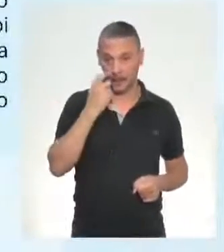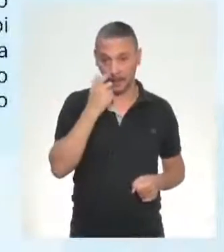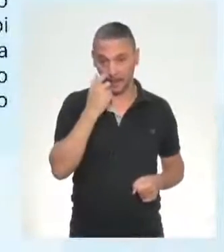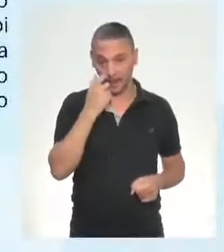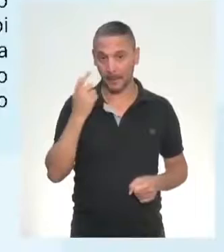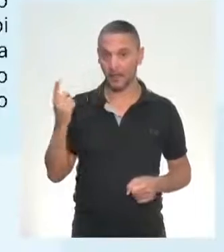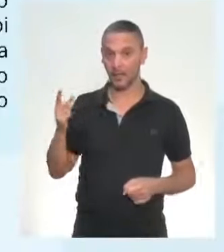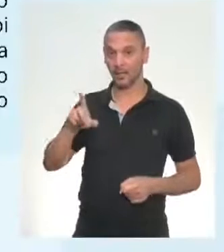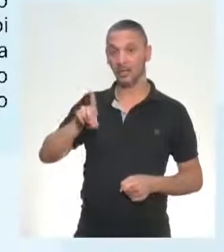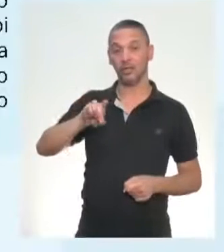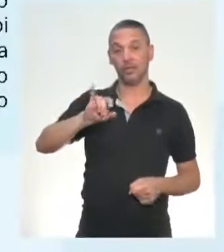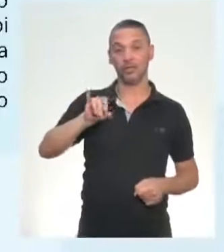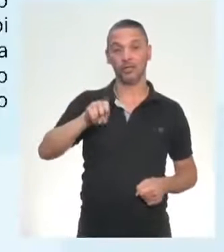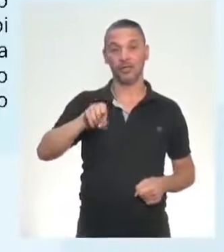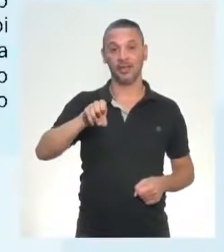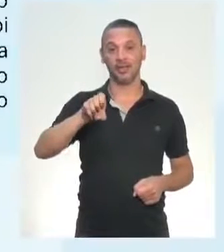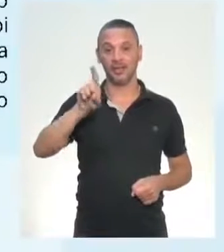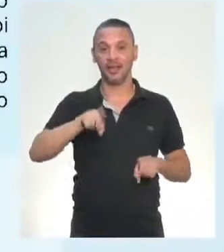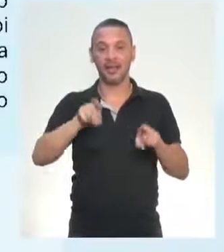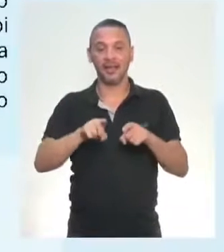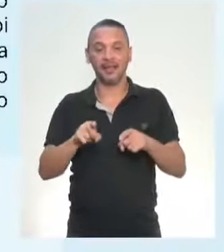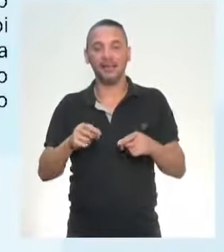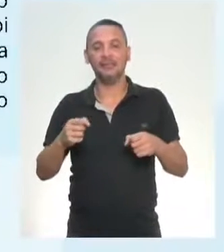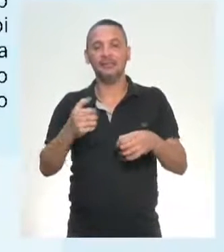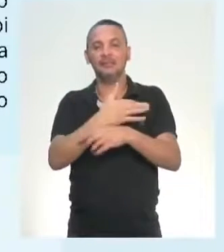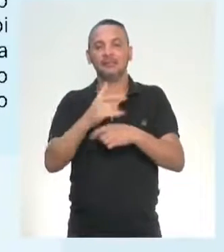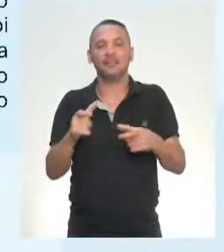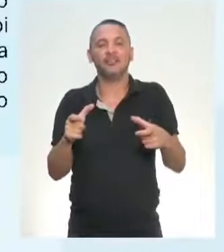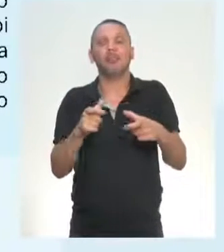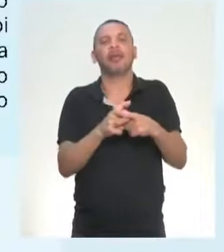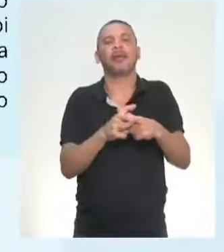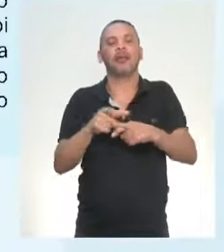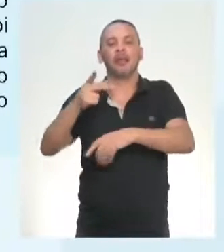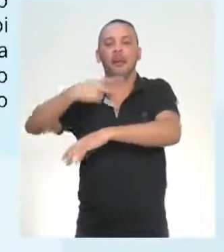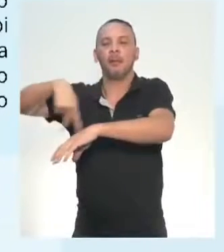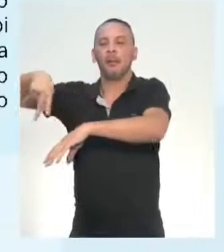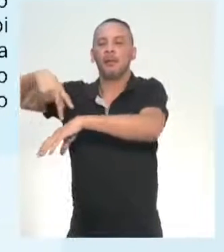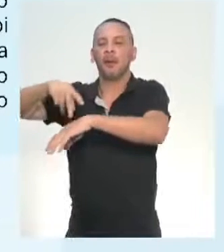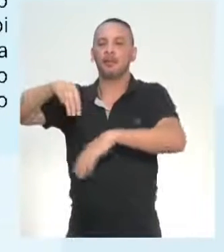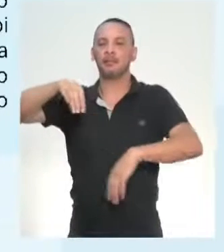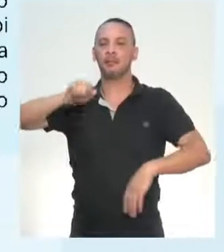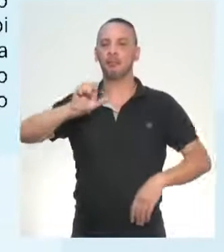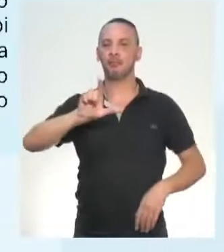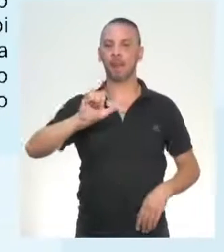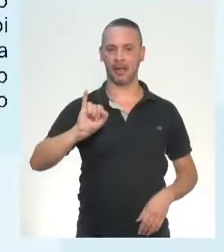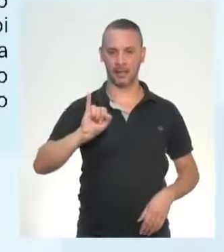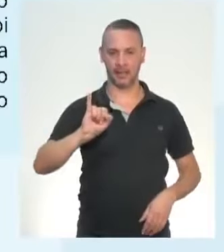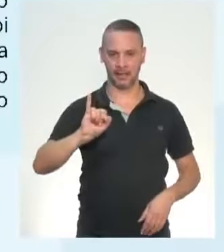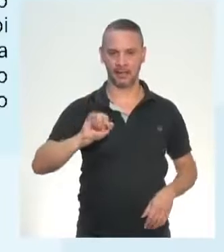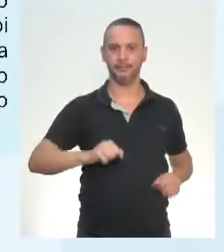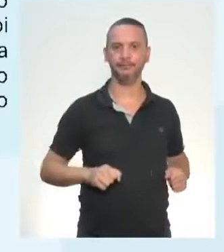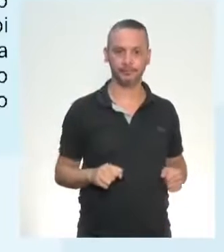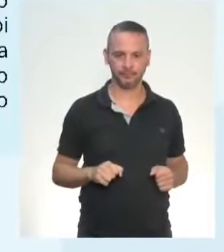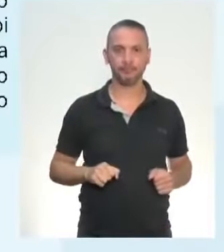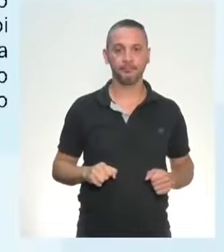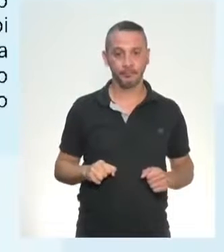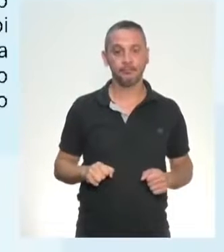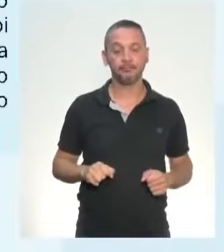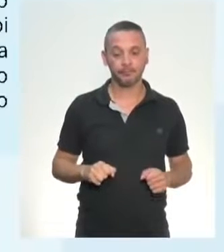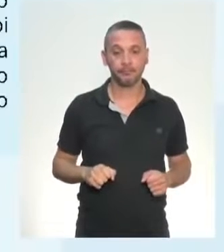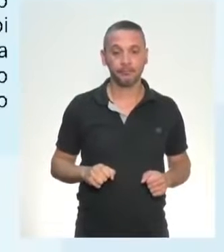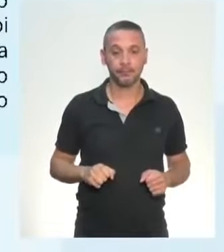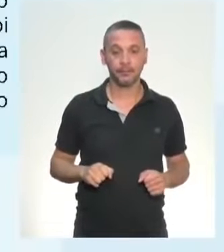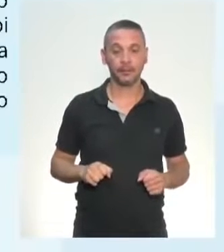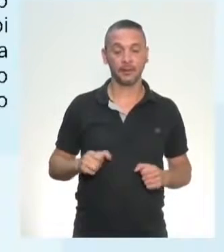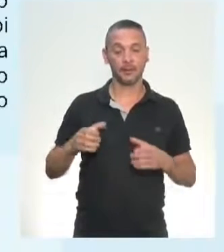galerinha. Djenné é uma pequena cidade no centro de Mali, lá do